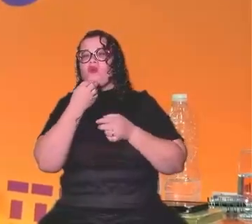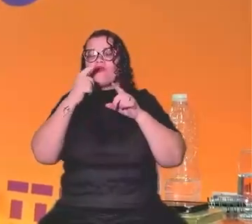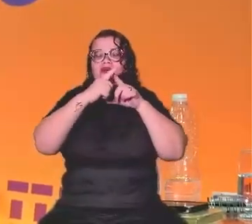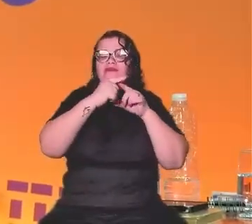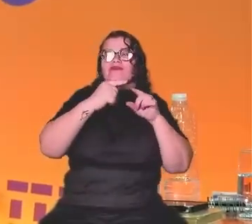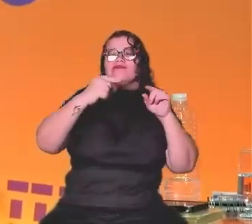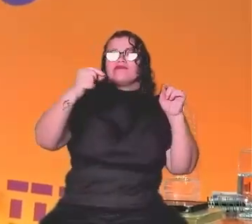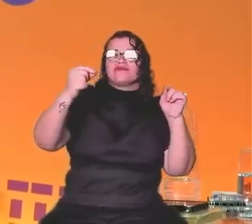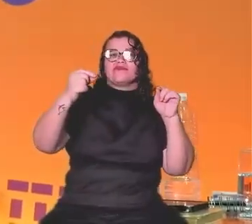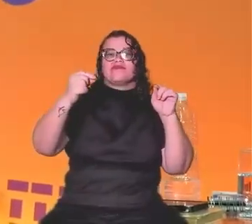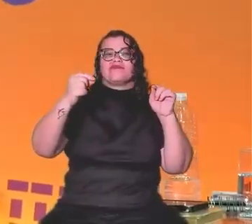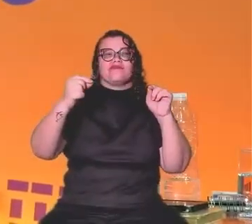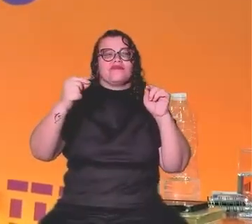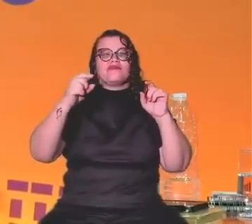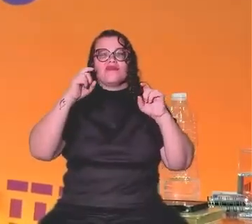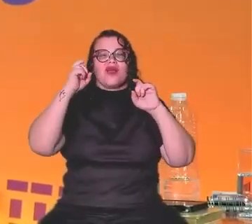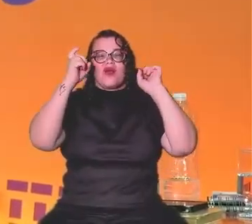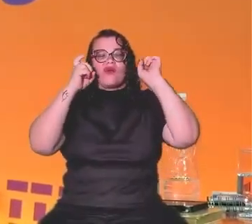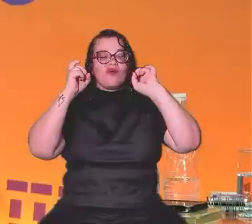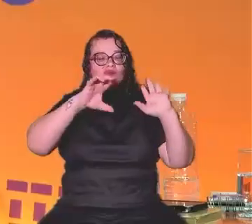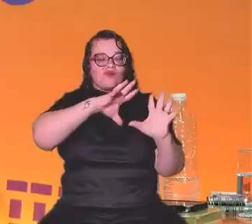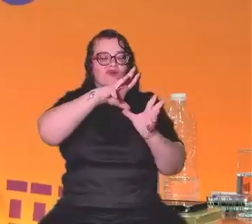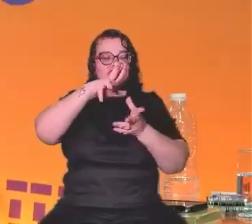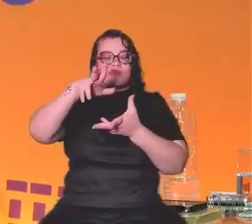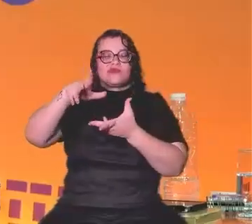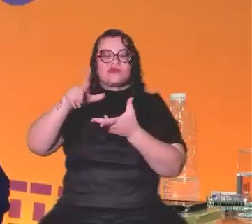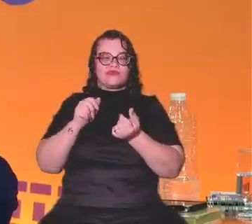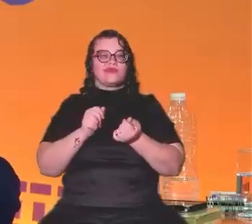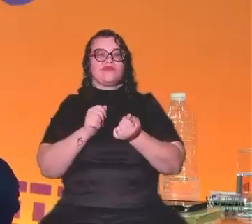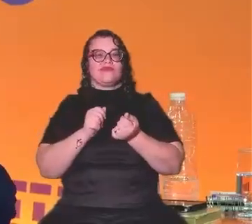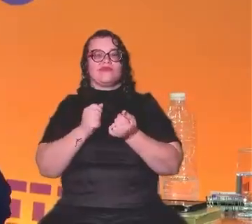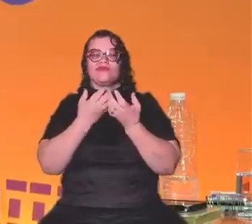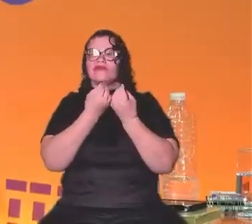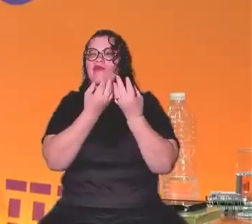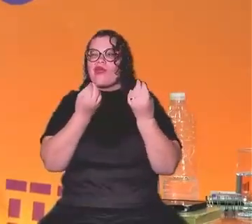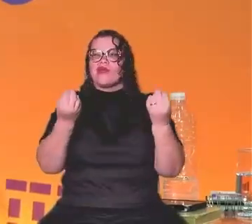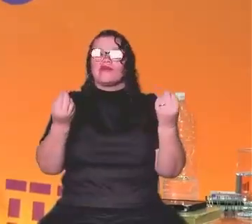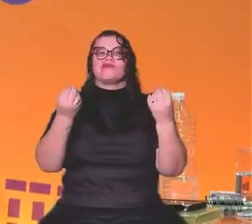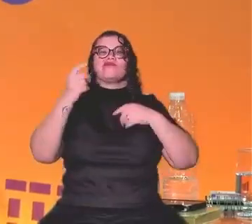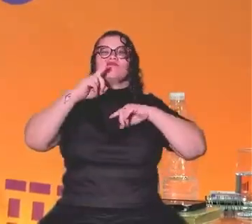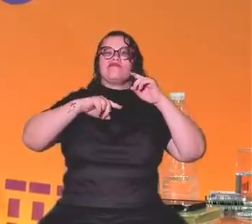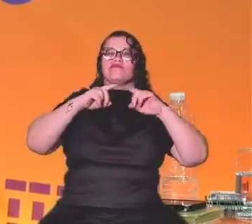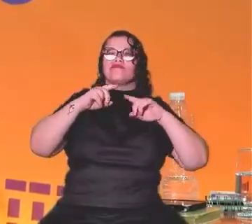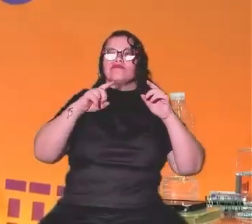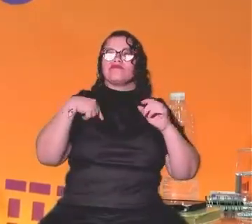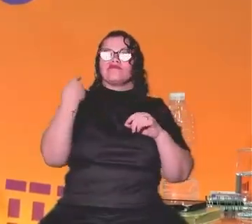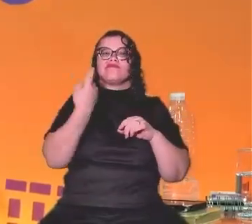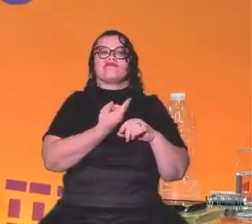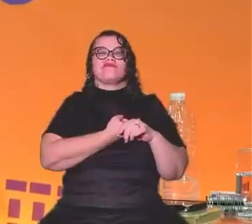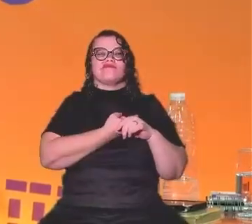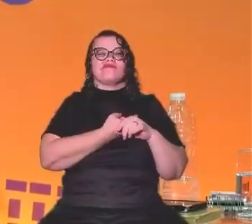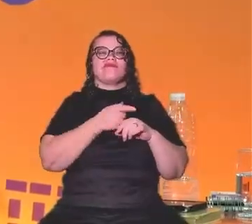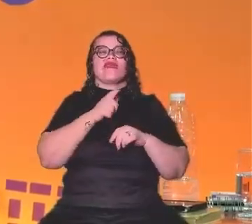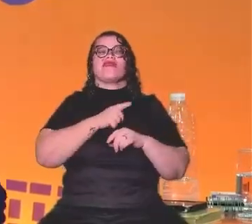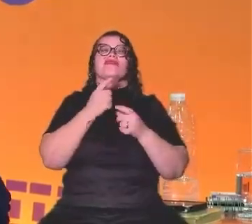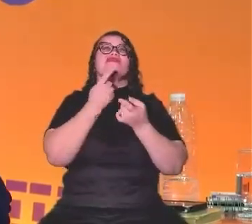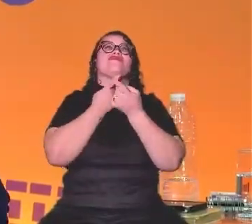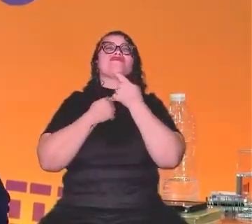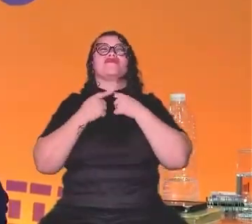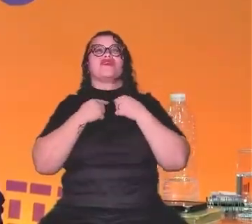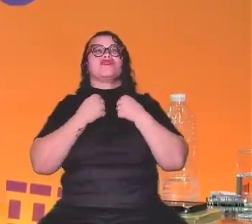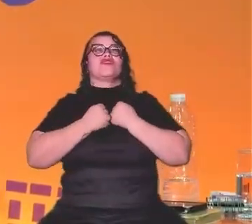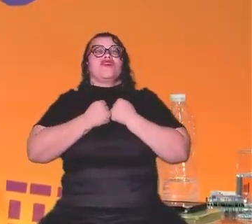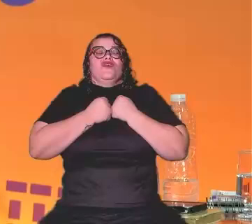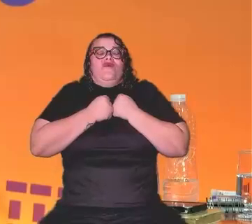no mundo caduco, né? E muitas vezes a gente tem muita vontade de